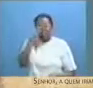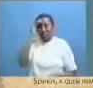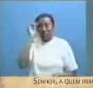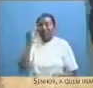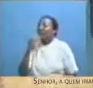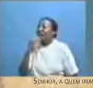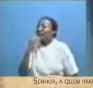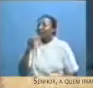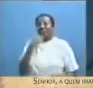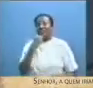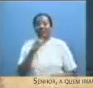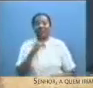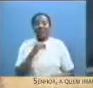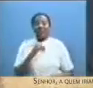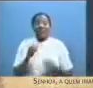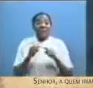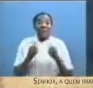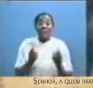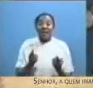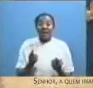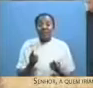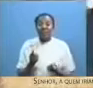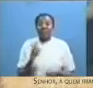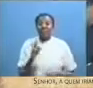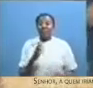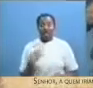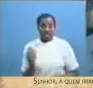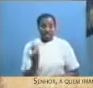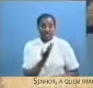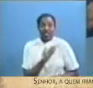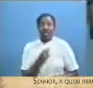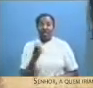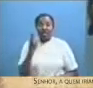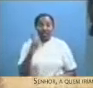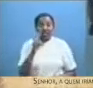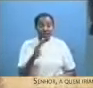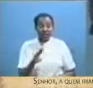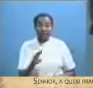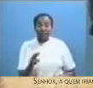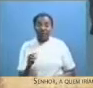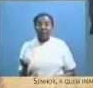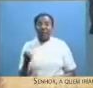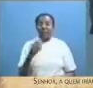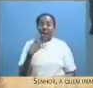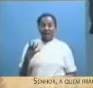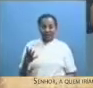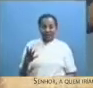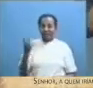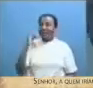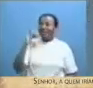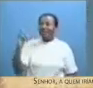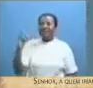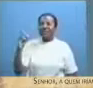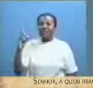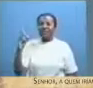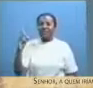Gente, se nós olharmos o contexto dessa carta aos Efésios, é uma das minhas prediletas na Bíblia,